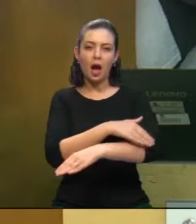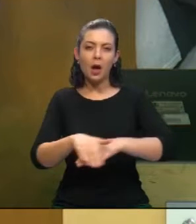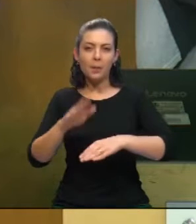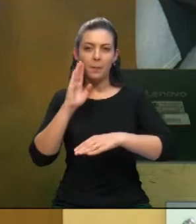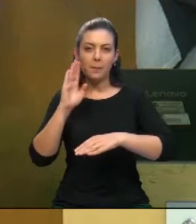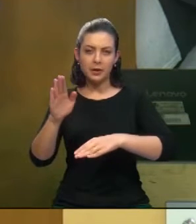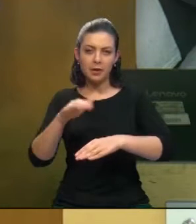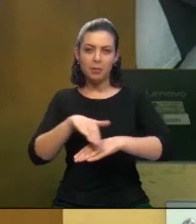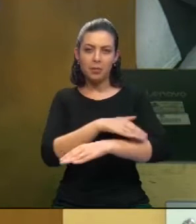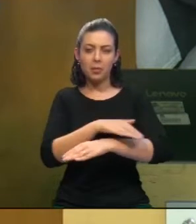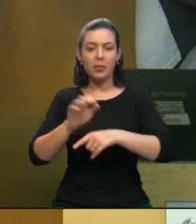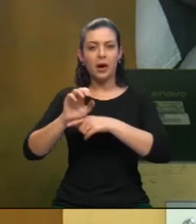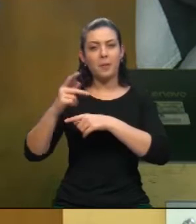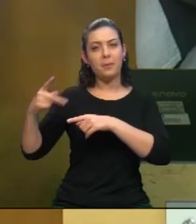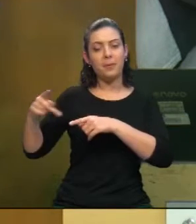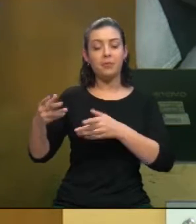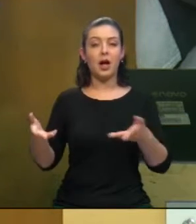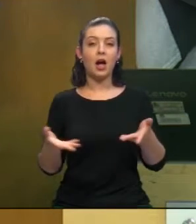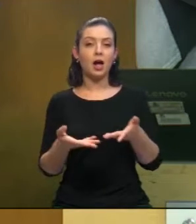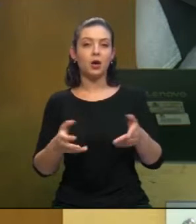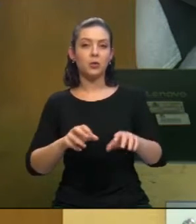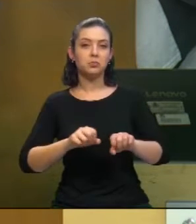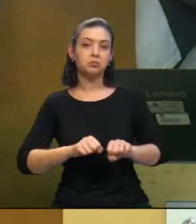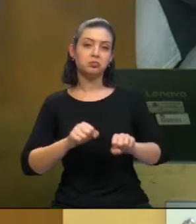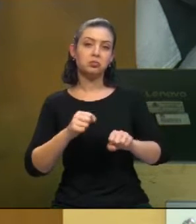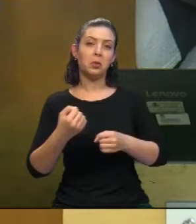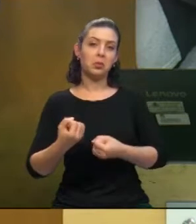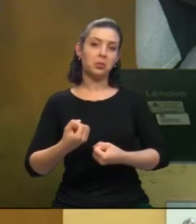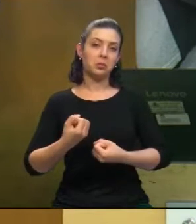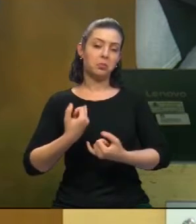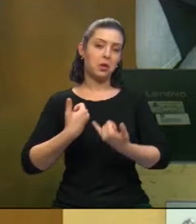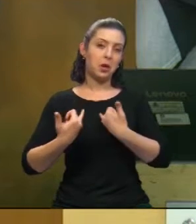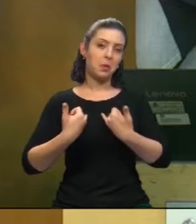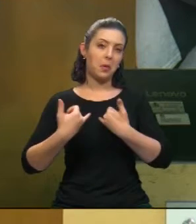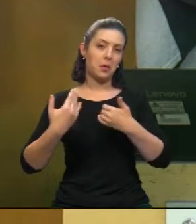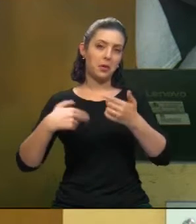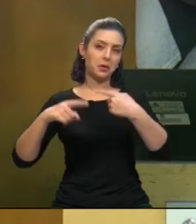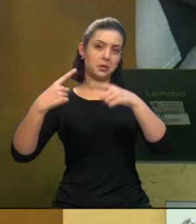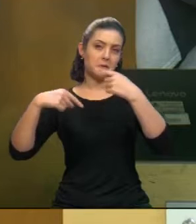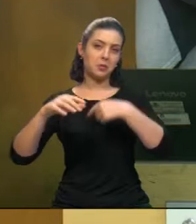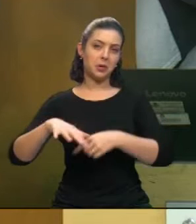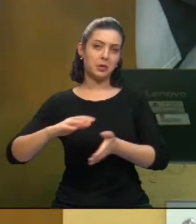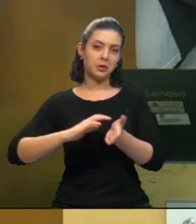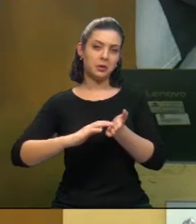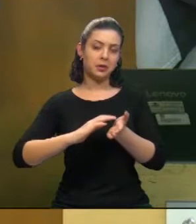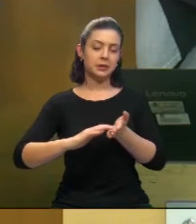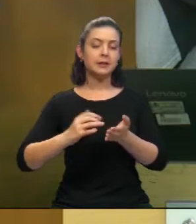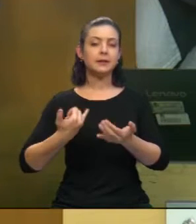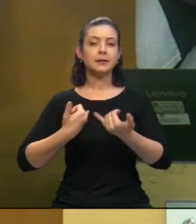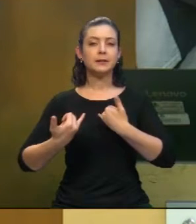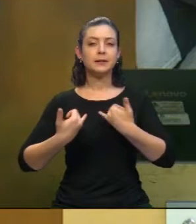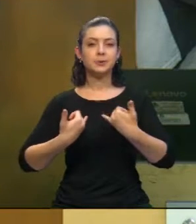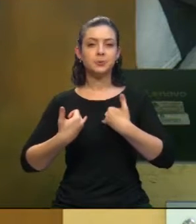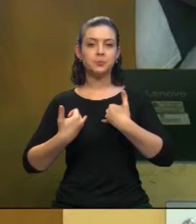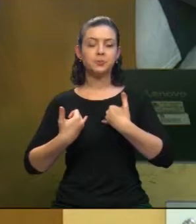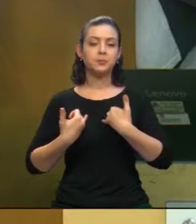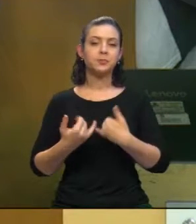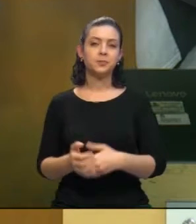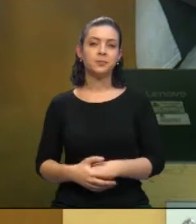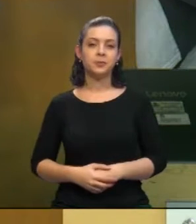rodovia do estado hoje segundo informação levantada no desenvolvimento ou seja no